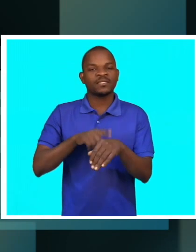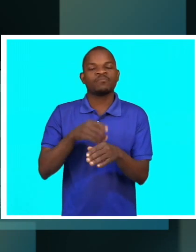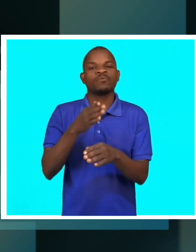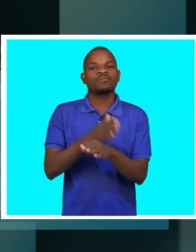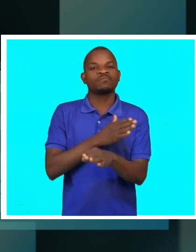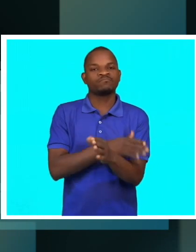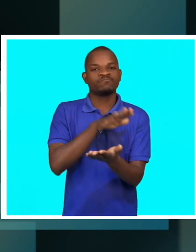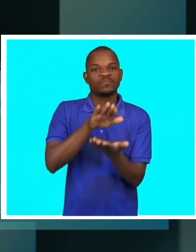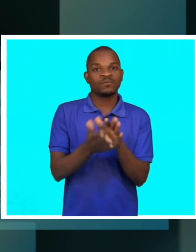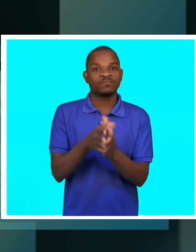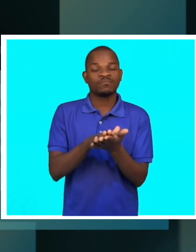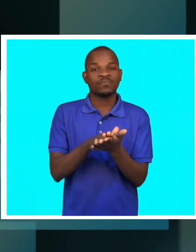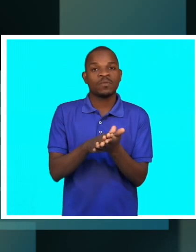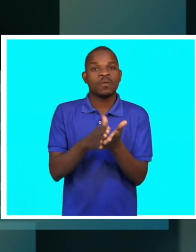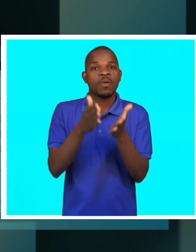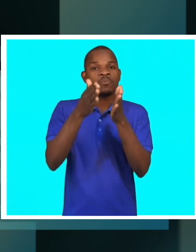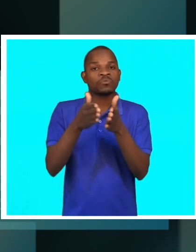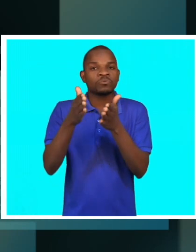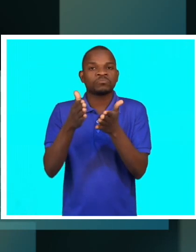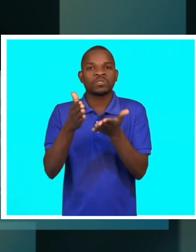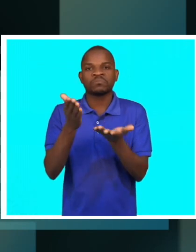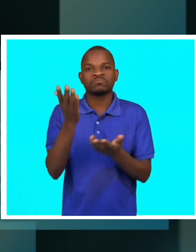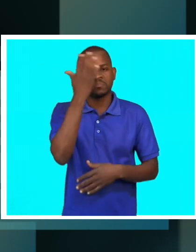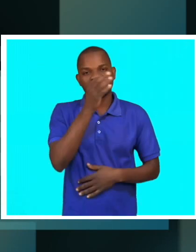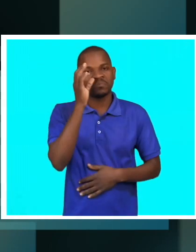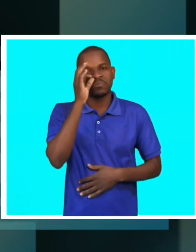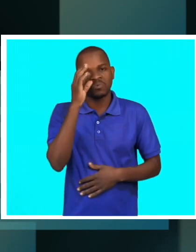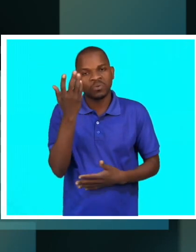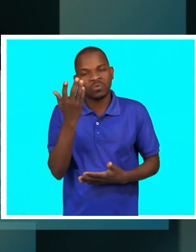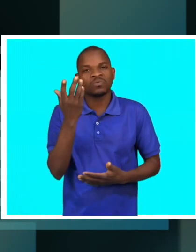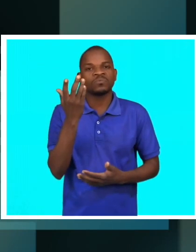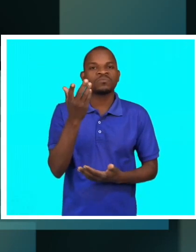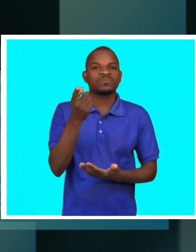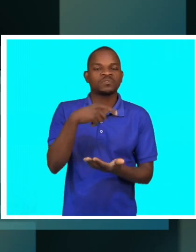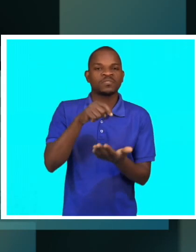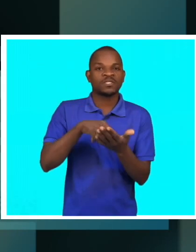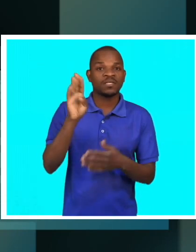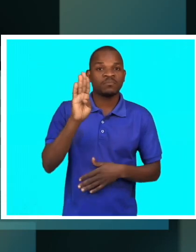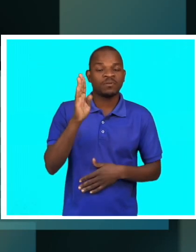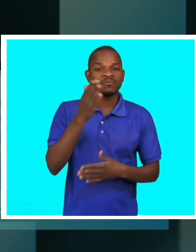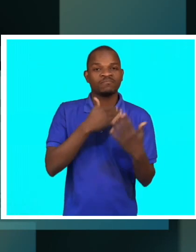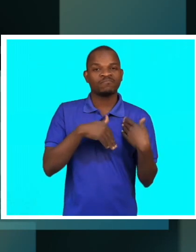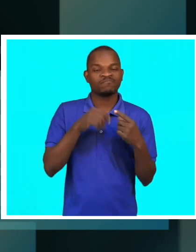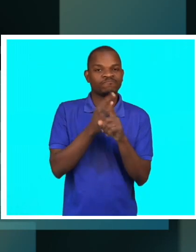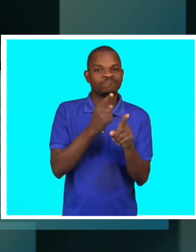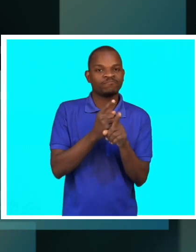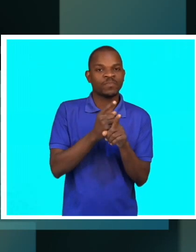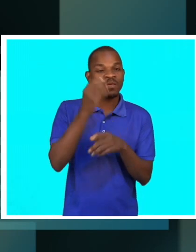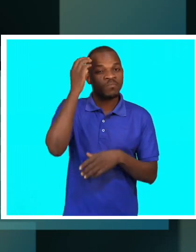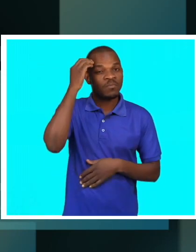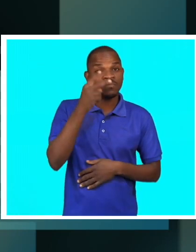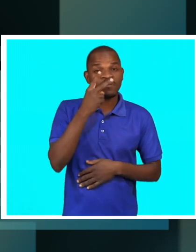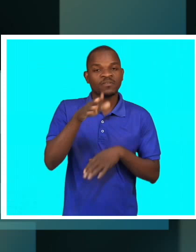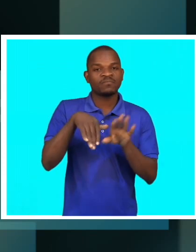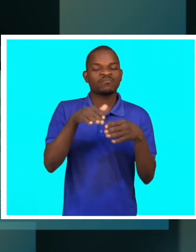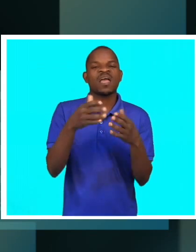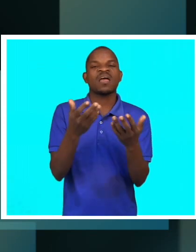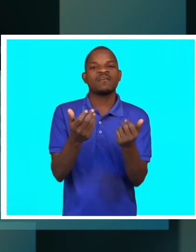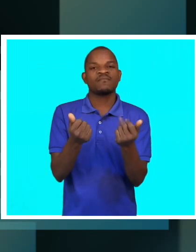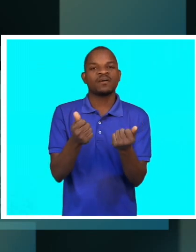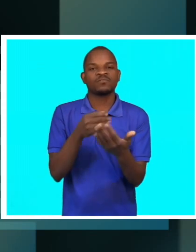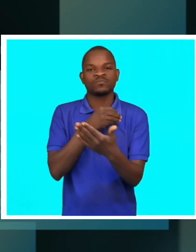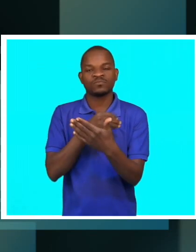suficiente para se preparar se alguém está, por exemplo, em Nambula, está na cidade da Bela se quer vir assistir o jogo na cidade de Maputo já ele